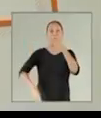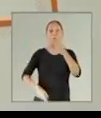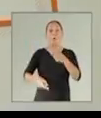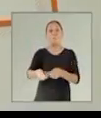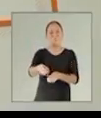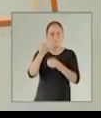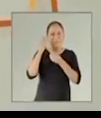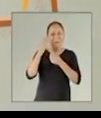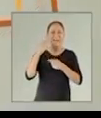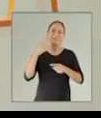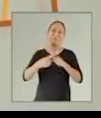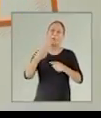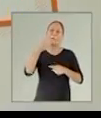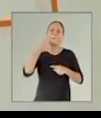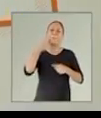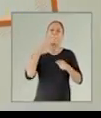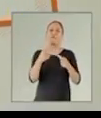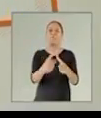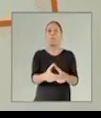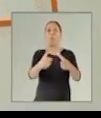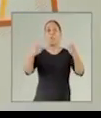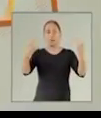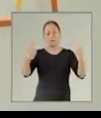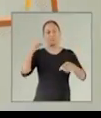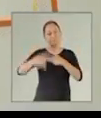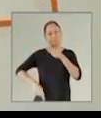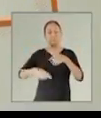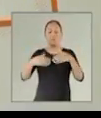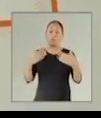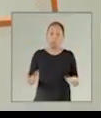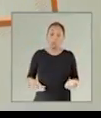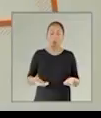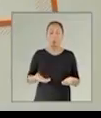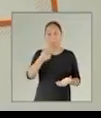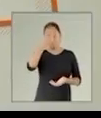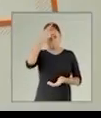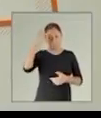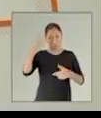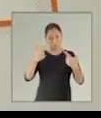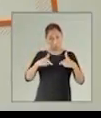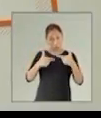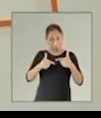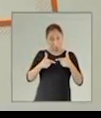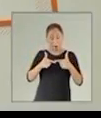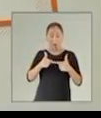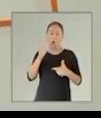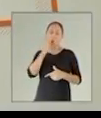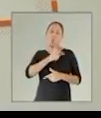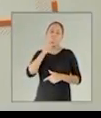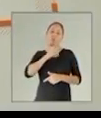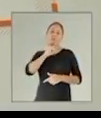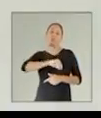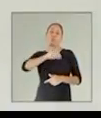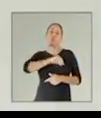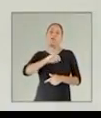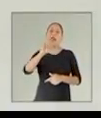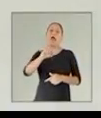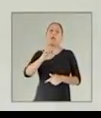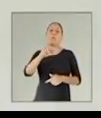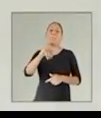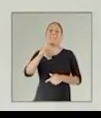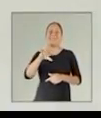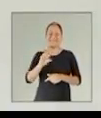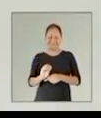ocorra a reprodução da espécie. Ou seja, é um salário mínimo que o pescador recebe no período em que é impedido de trabalhar. Antes das